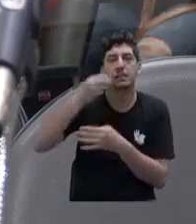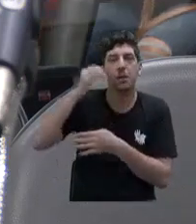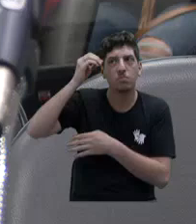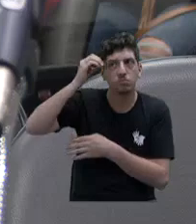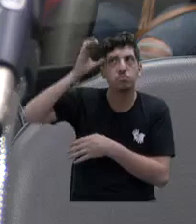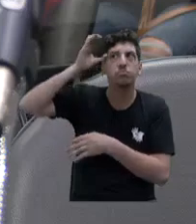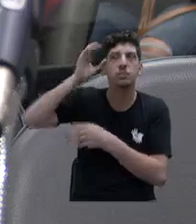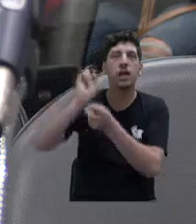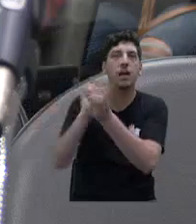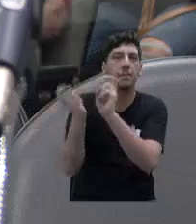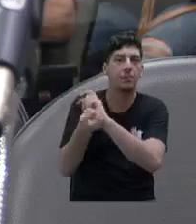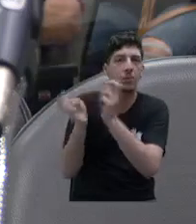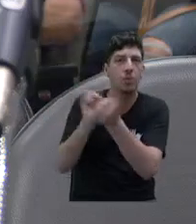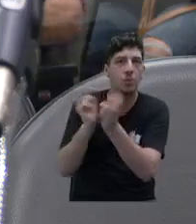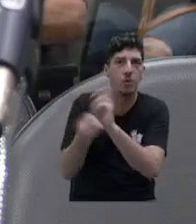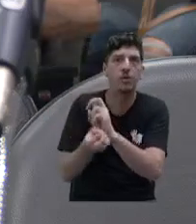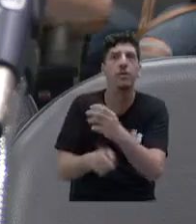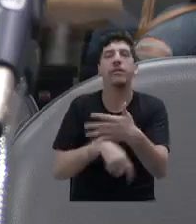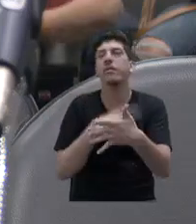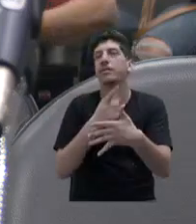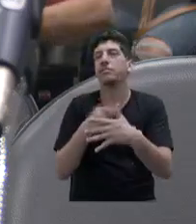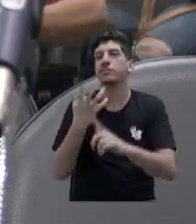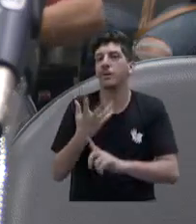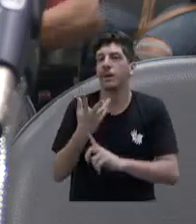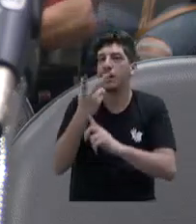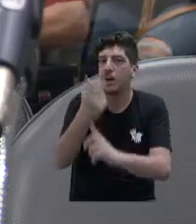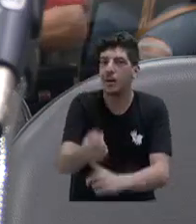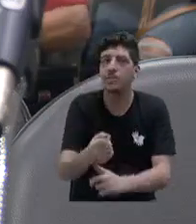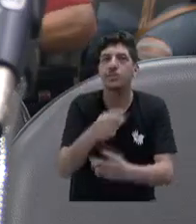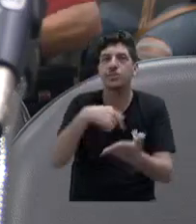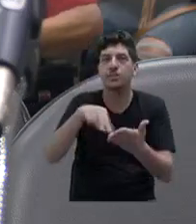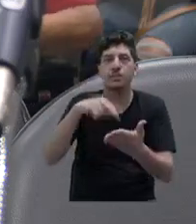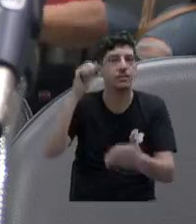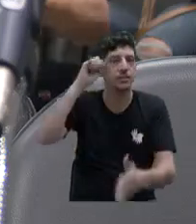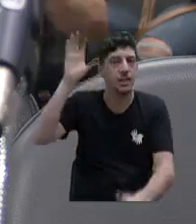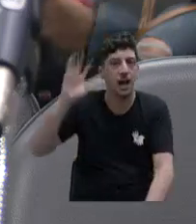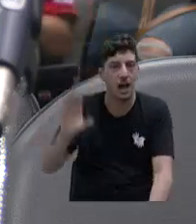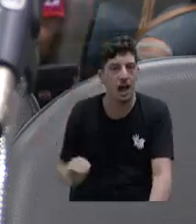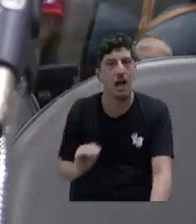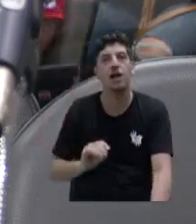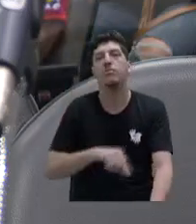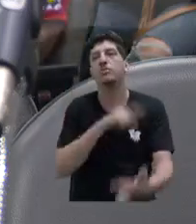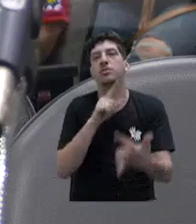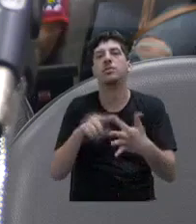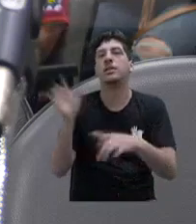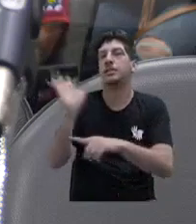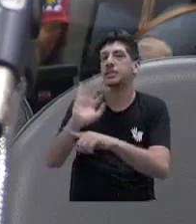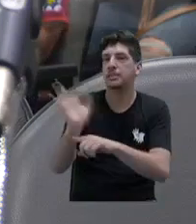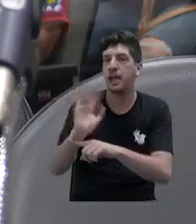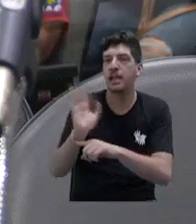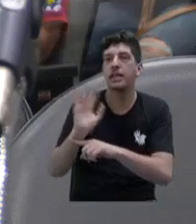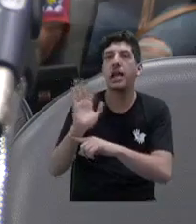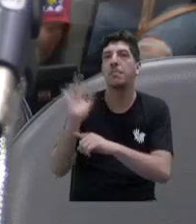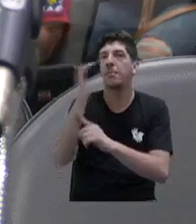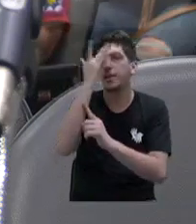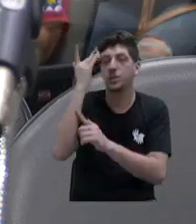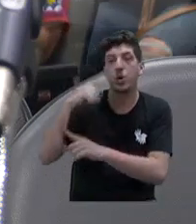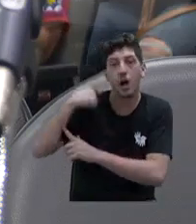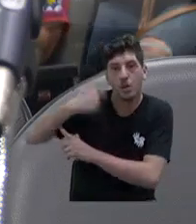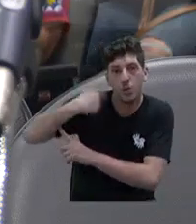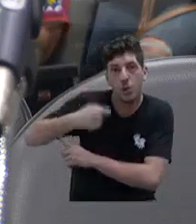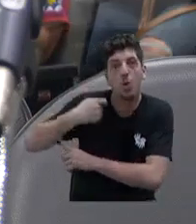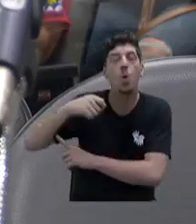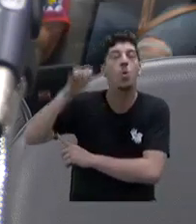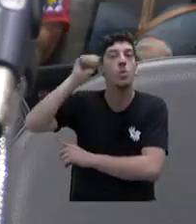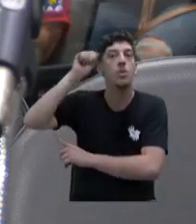capoeira, quero falar dos artistas da dança afro, quero falar de cineastas negros, quero dizer